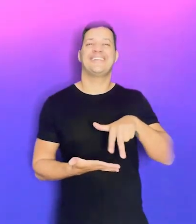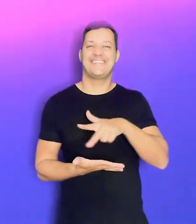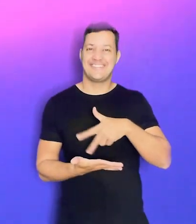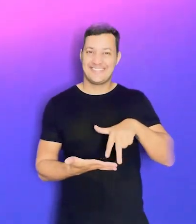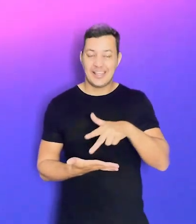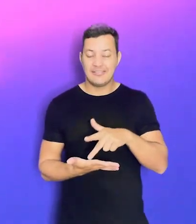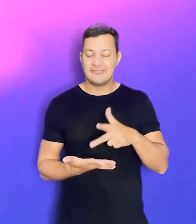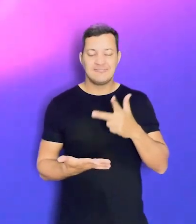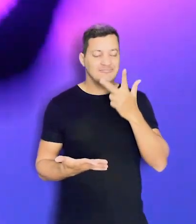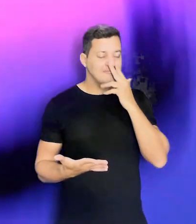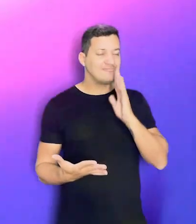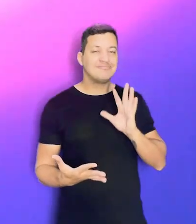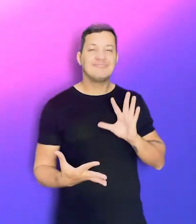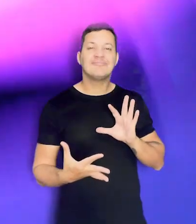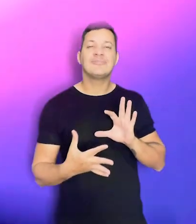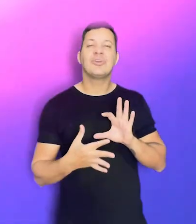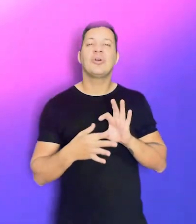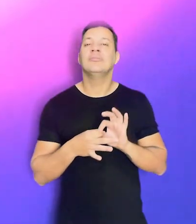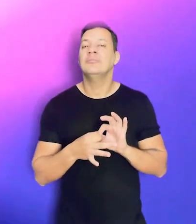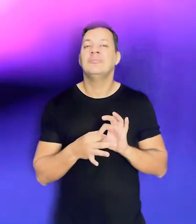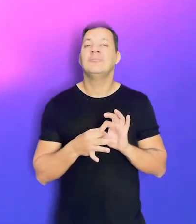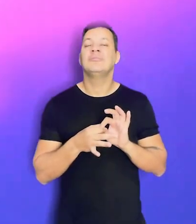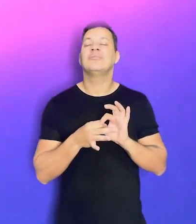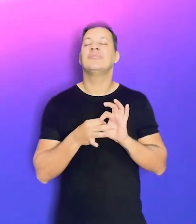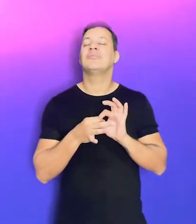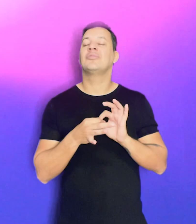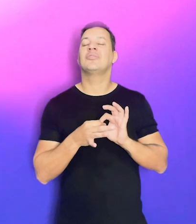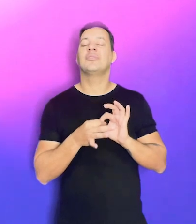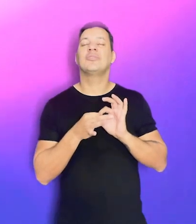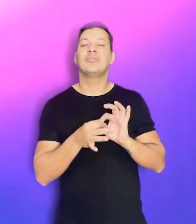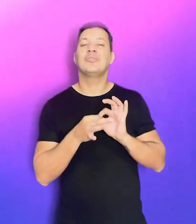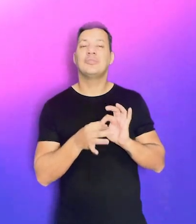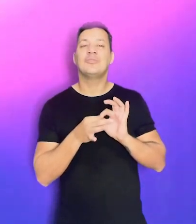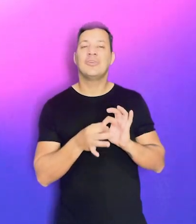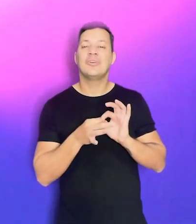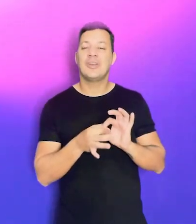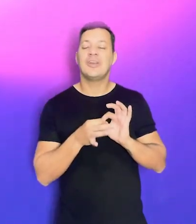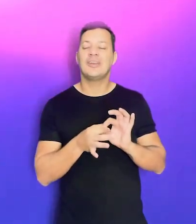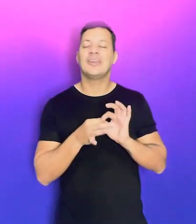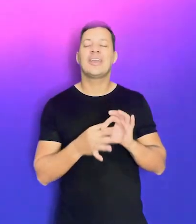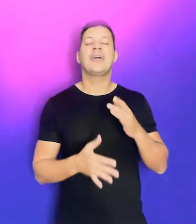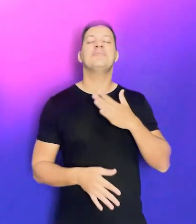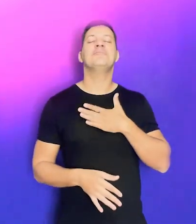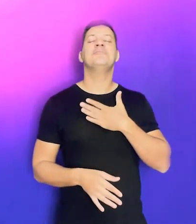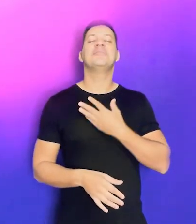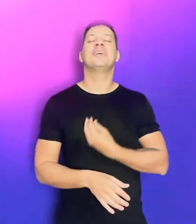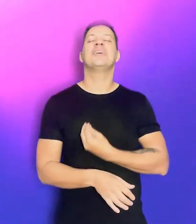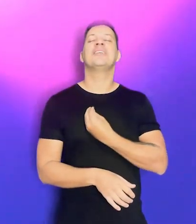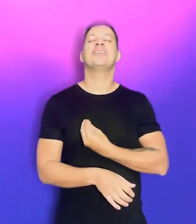Ela me conecta com o divino, com a minha essência.